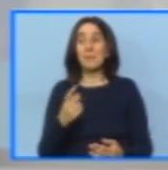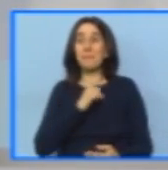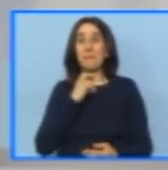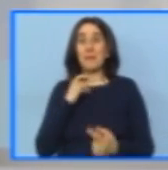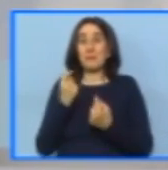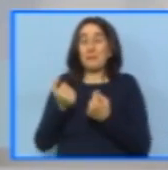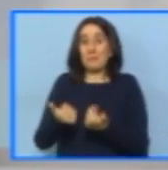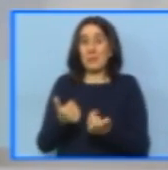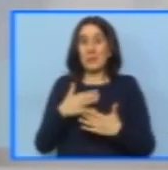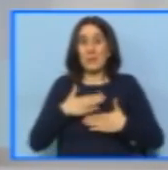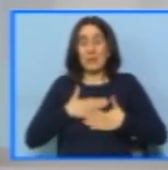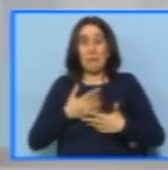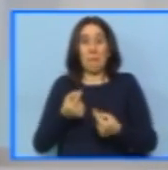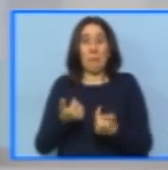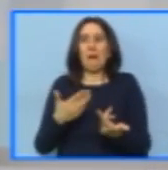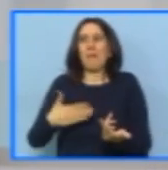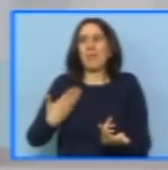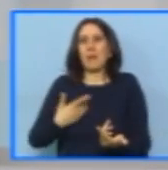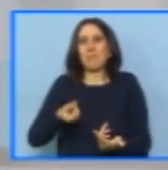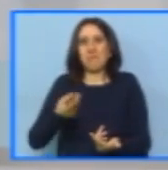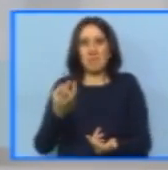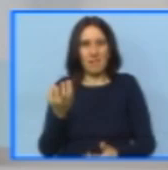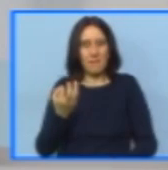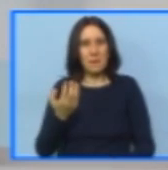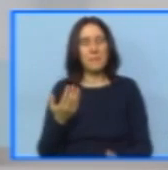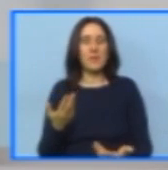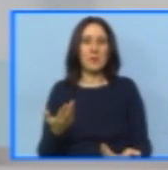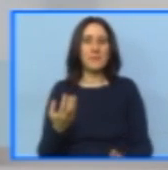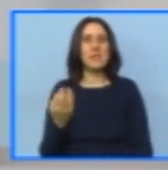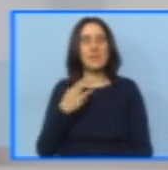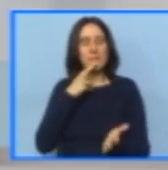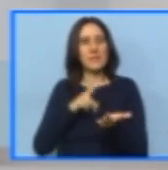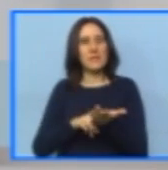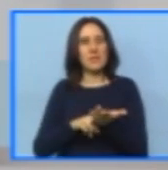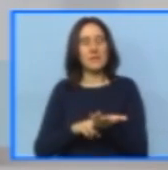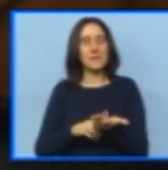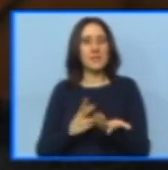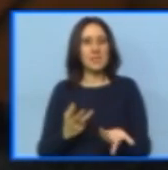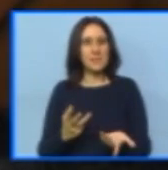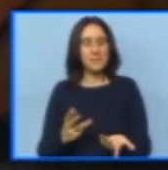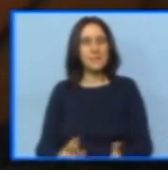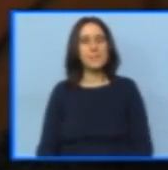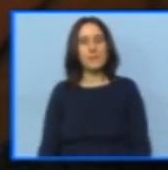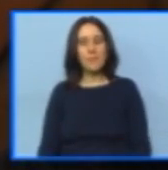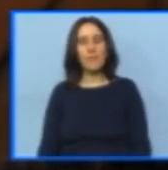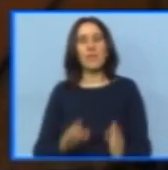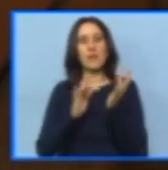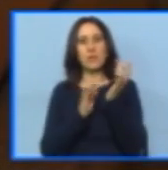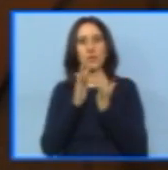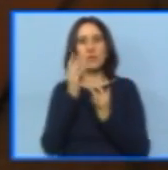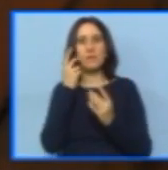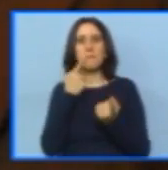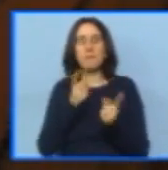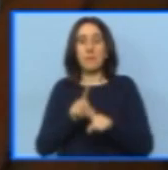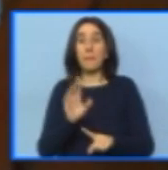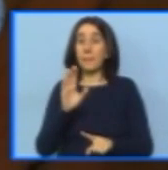de que haja poucas vocações. Bem, medos há muitos, de facto. Agora, é verdade que Jesus ressuscitou. Bem, Jesus veio